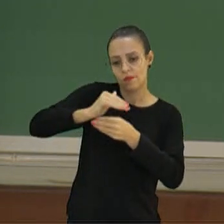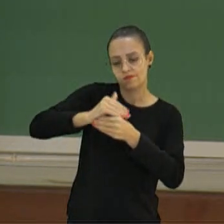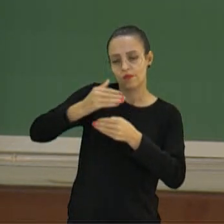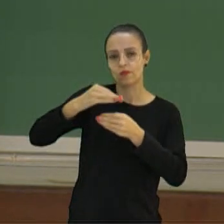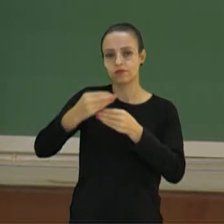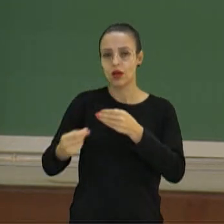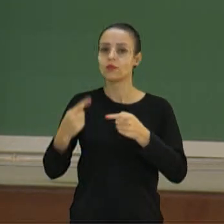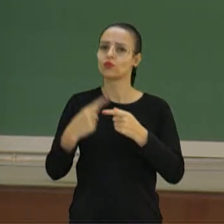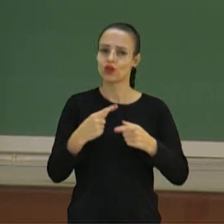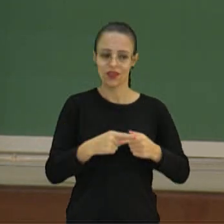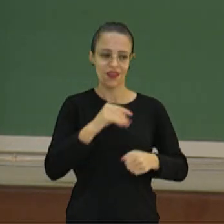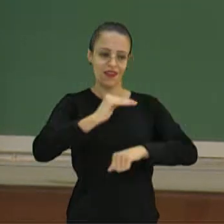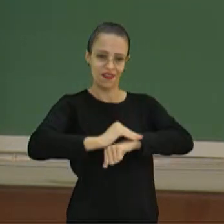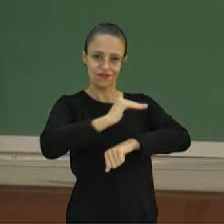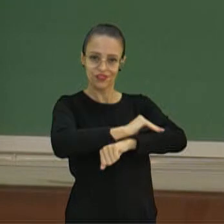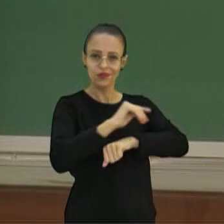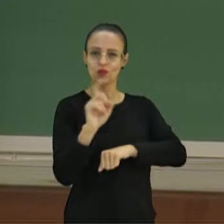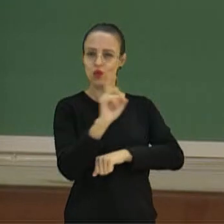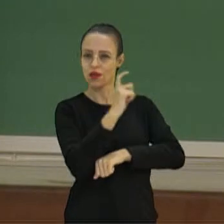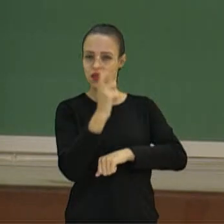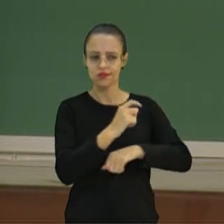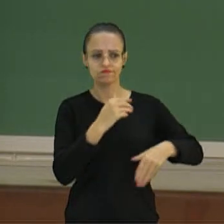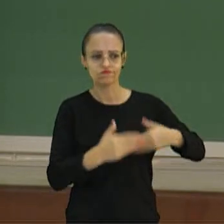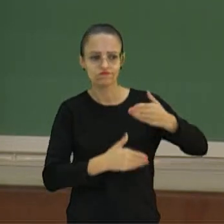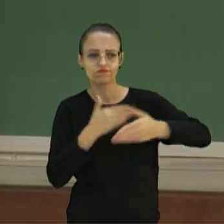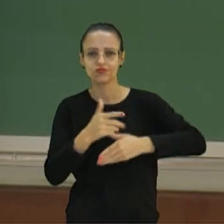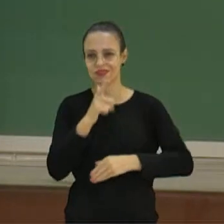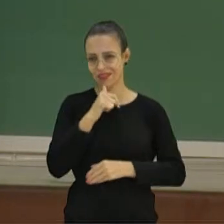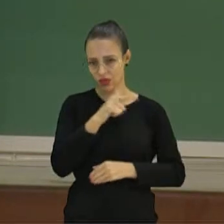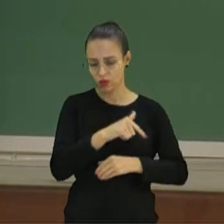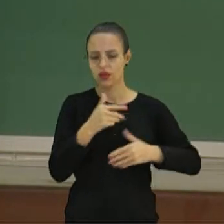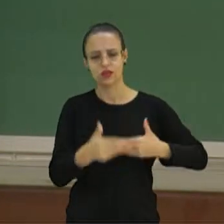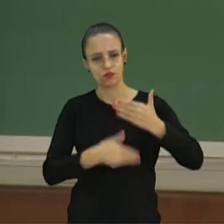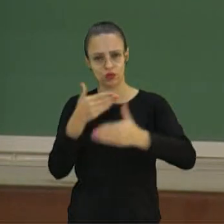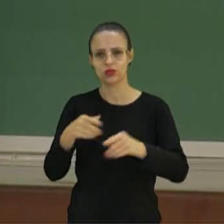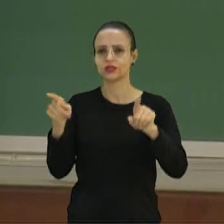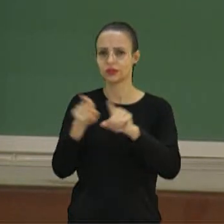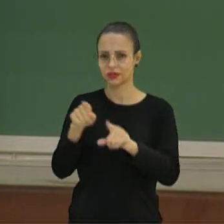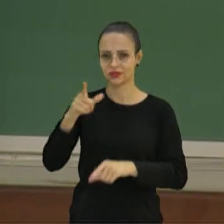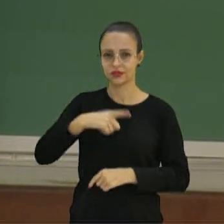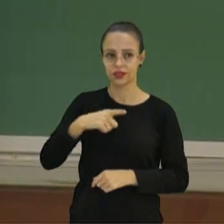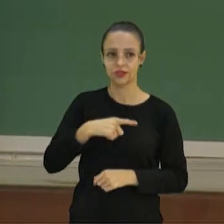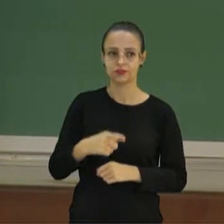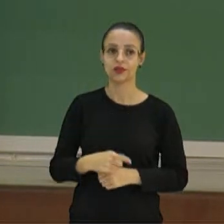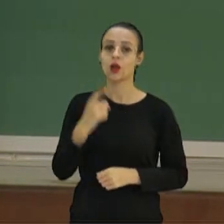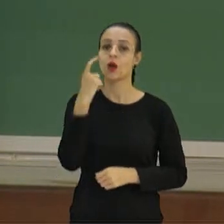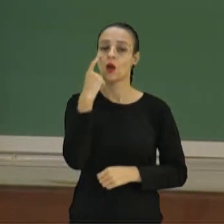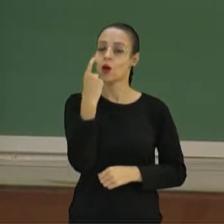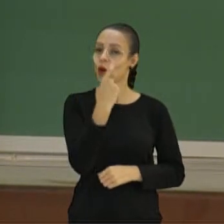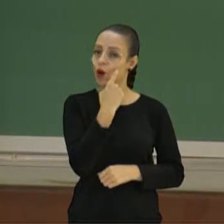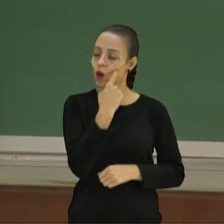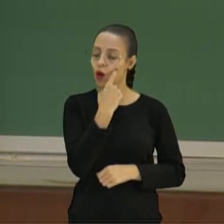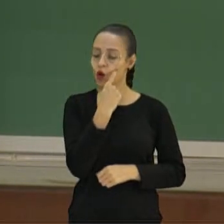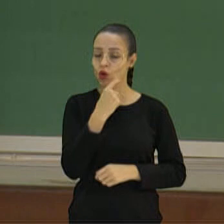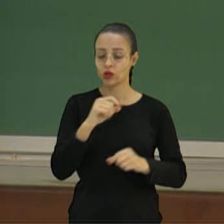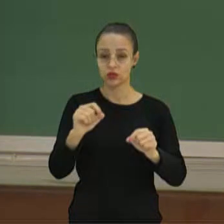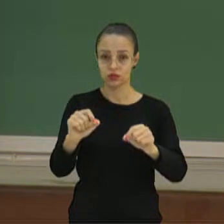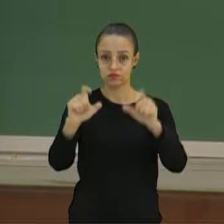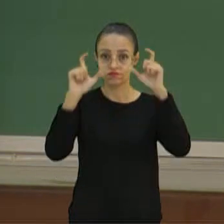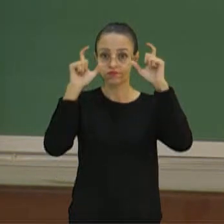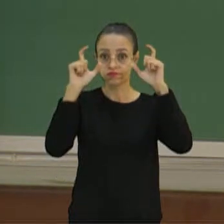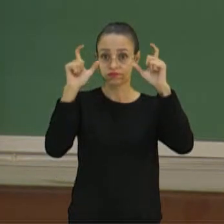lá dos anfíbios, então eles precisam ter essa característica também evoluída. E os olhos deles são bem grandes